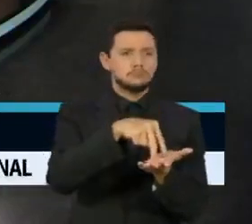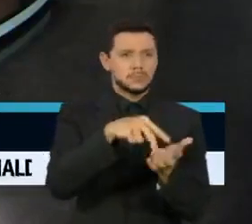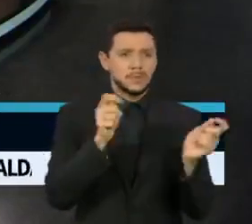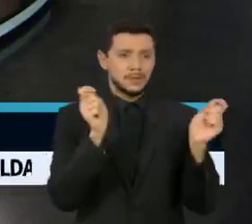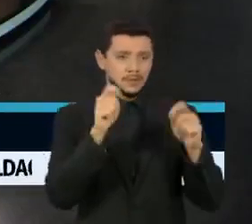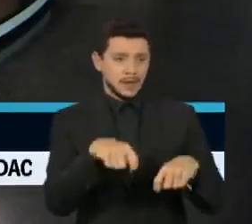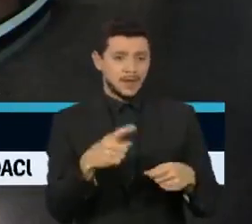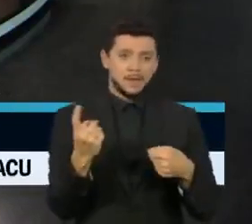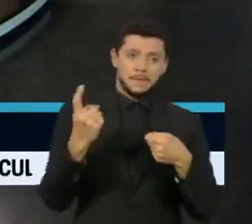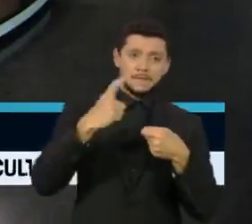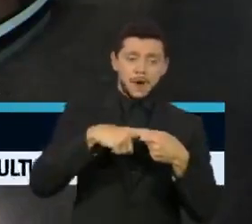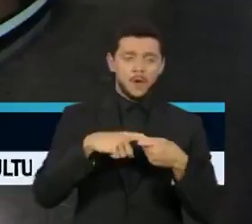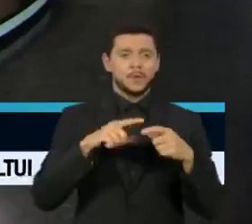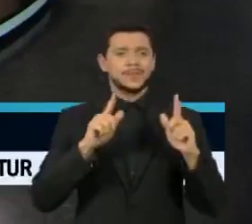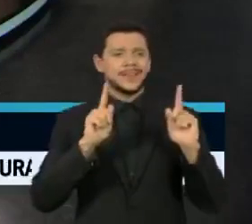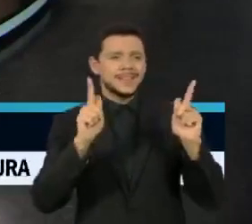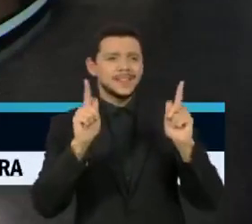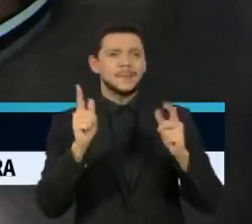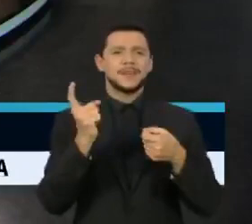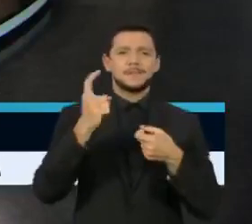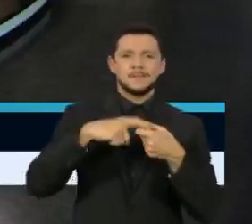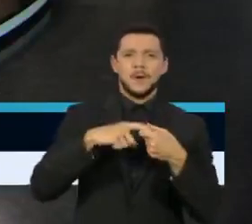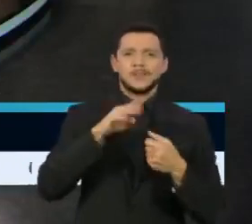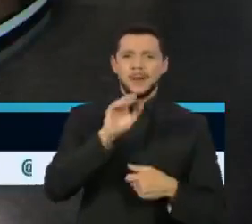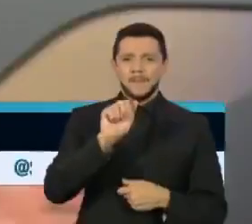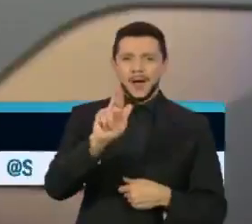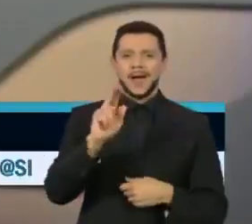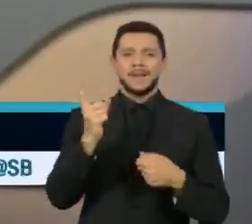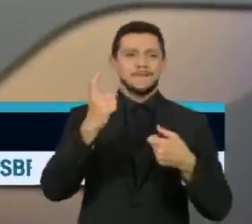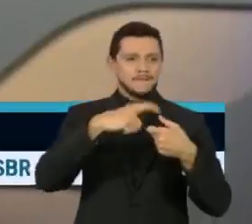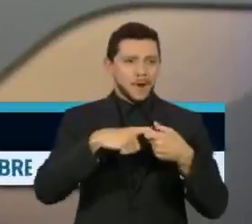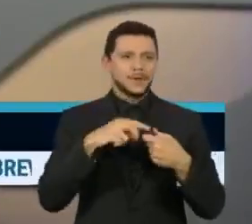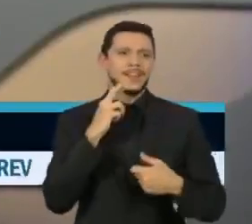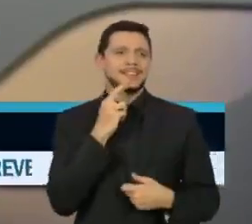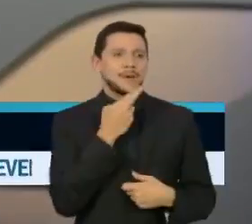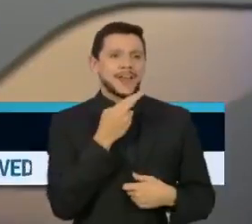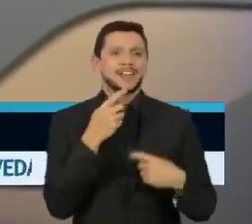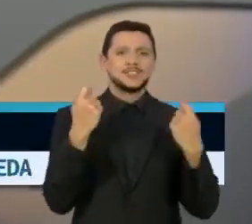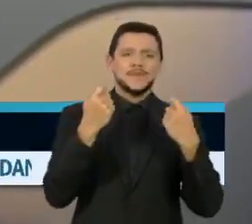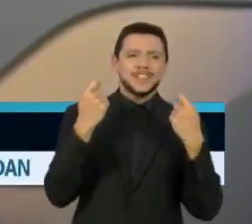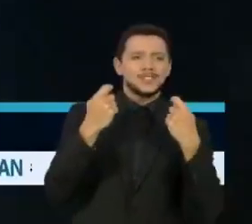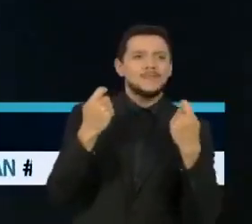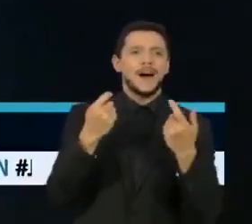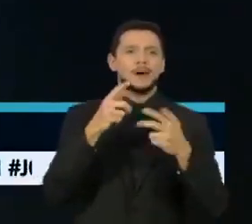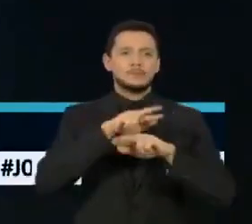voltar para o entretenimento voltar para o bar para o restaurante para os festivais e assim por gente é E aí